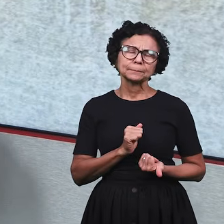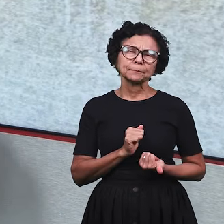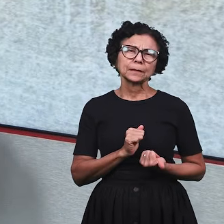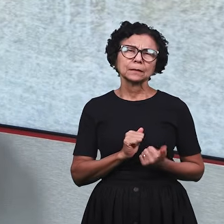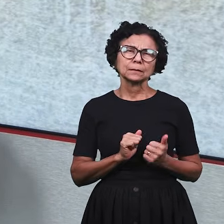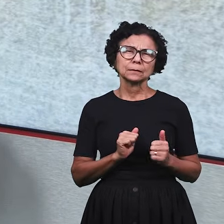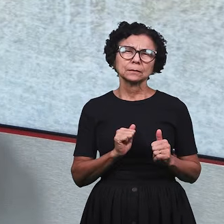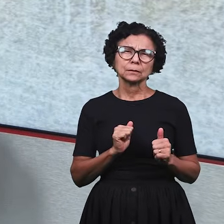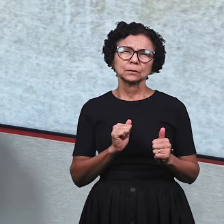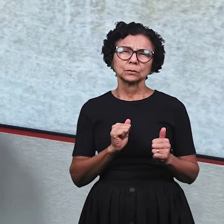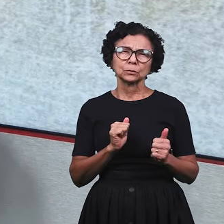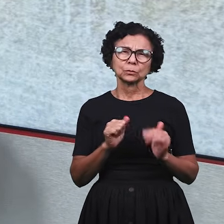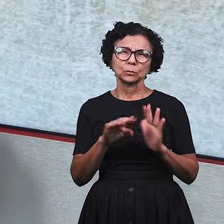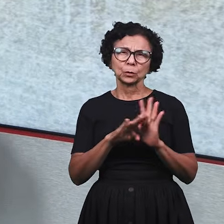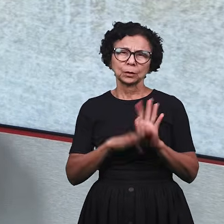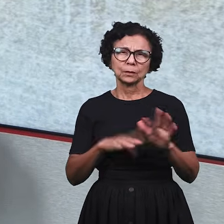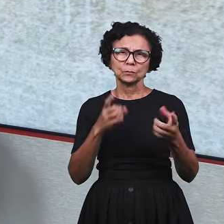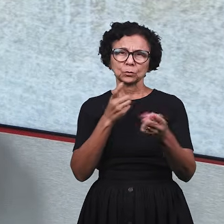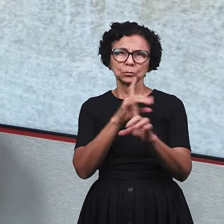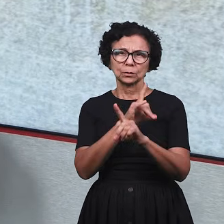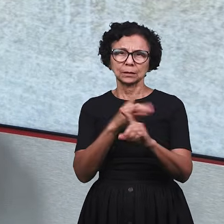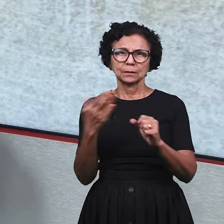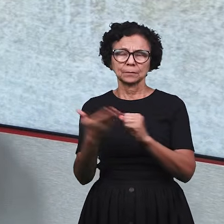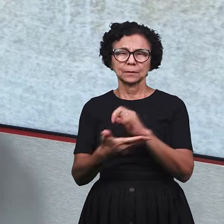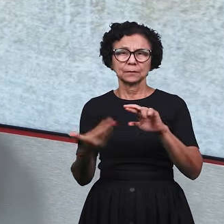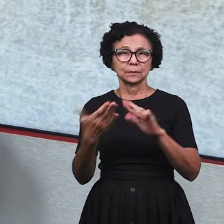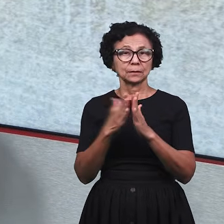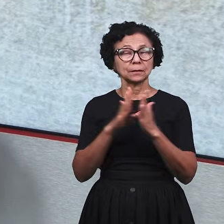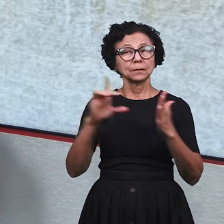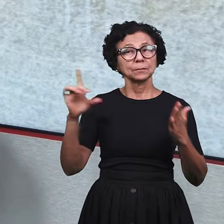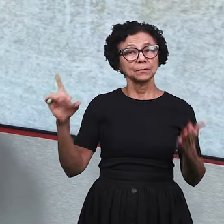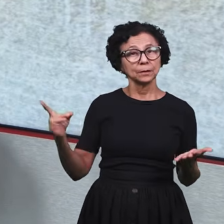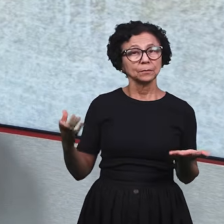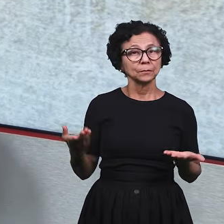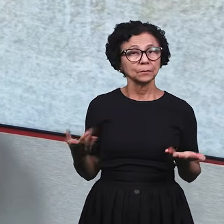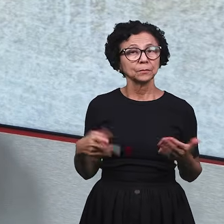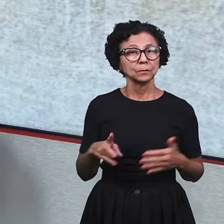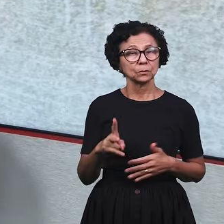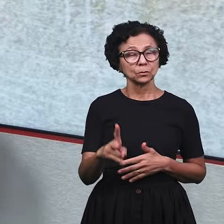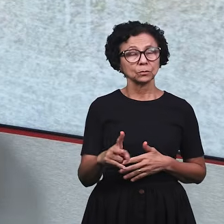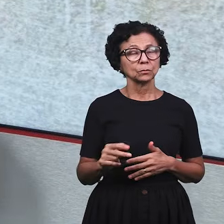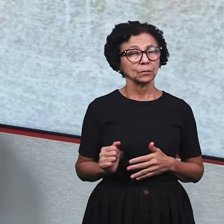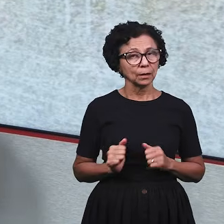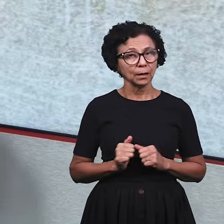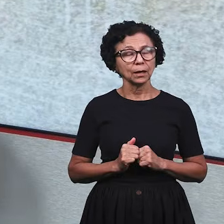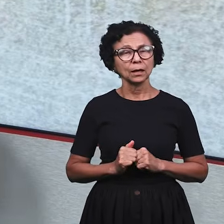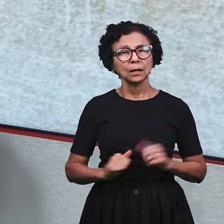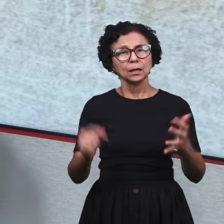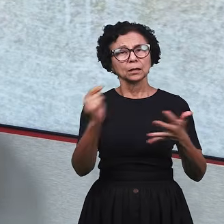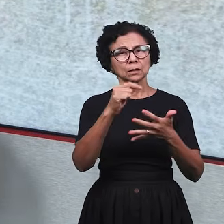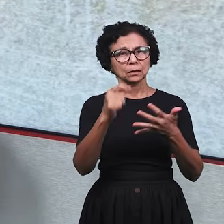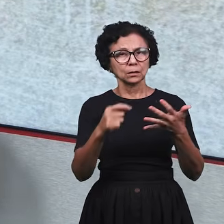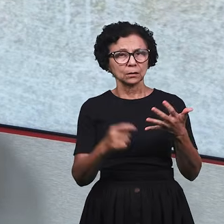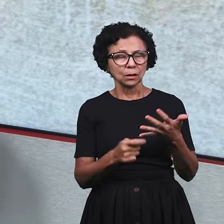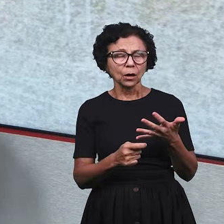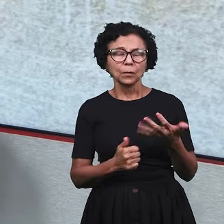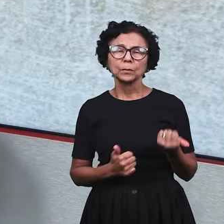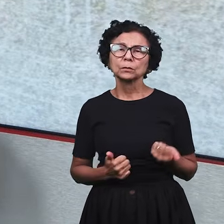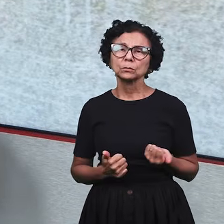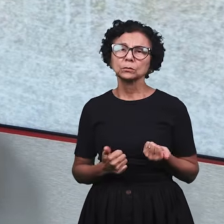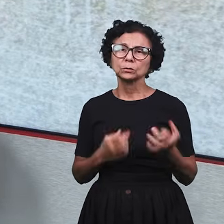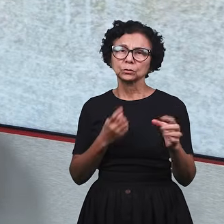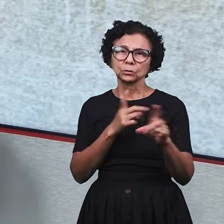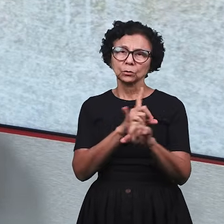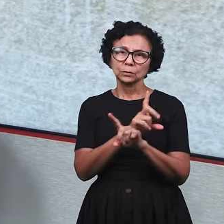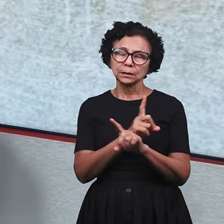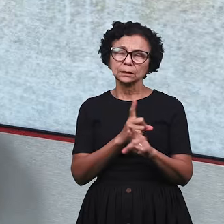programa de doutrinas básicas da Bíblia. E nós vamos continuar hoje com as nossas abordagens sobre doutrinas